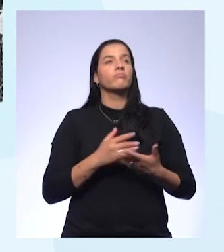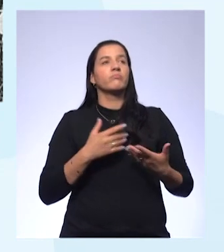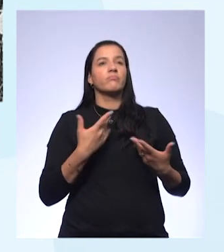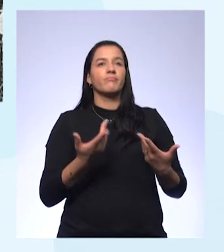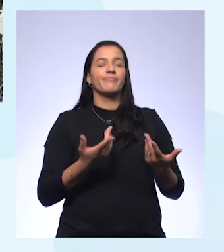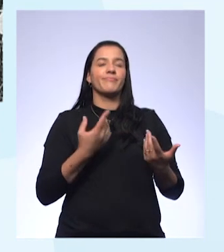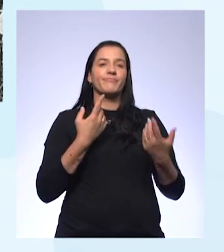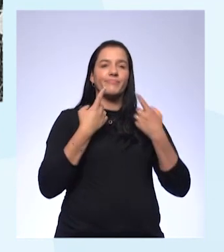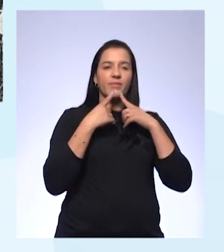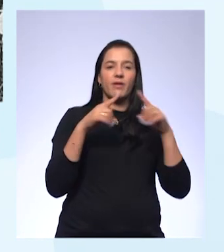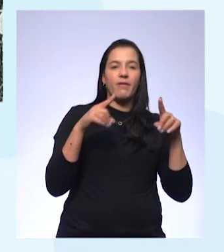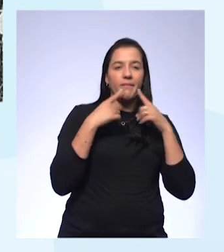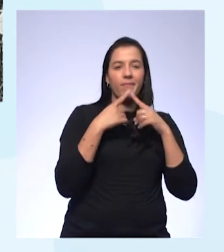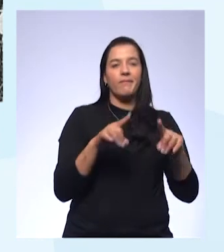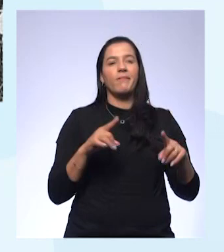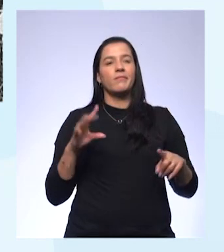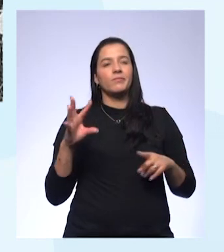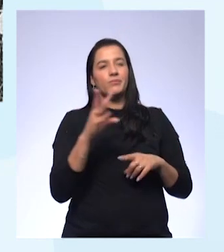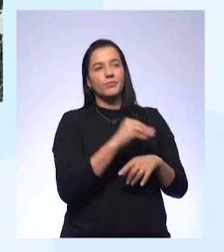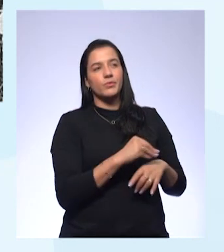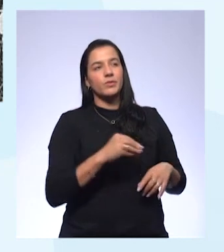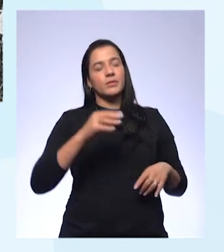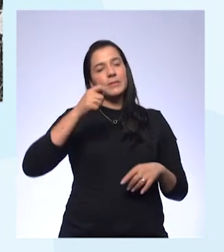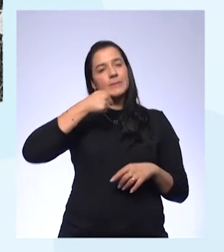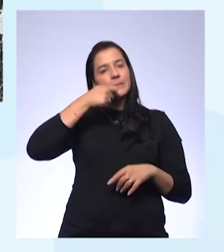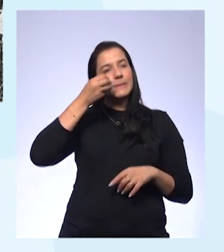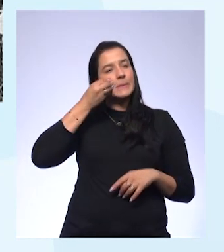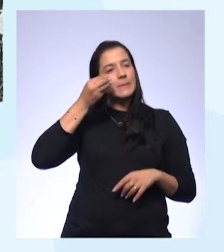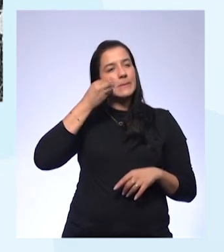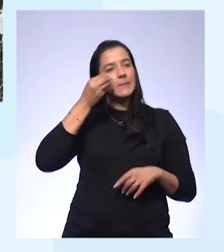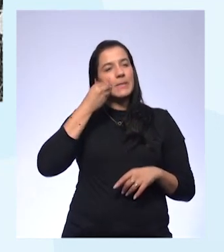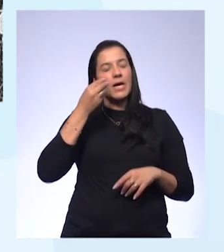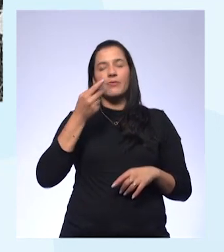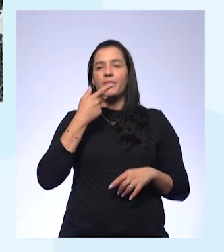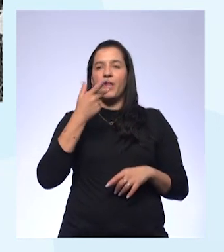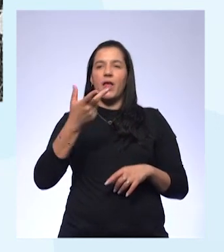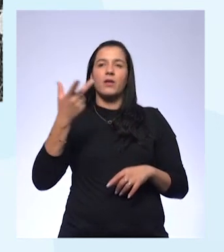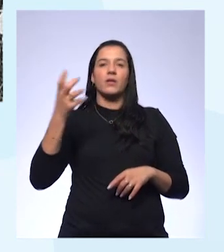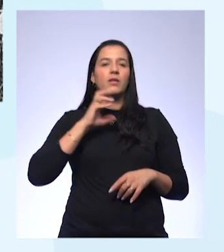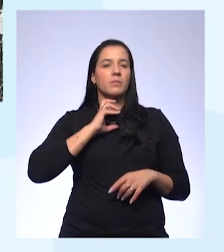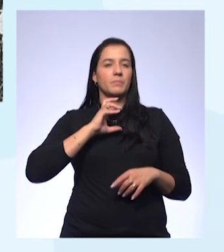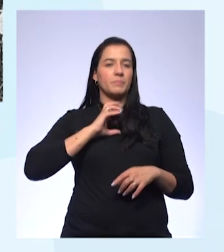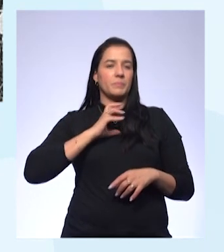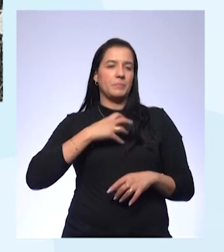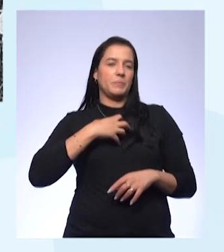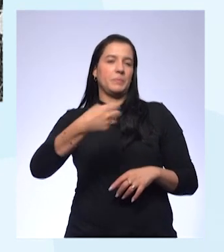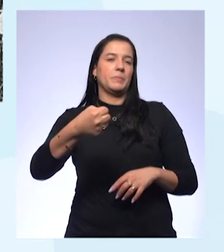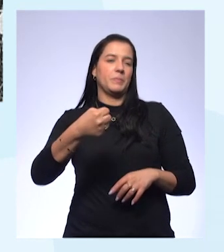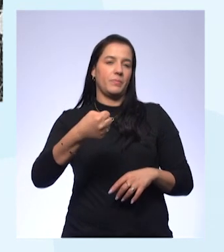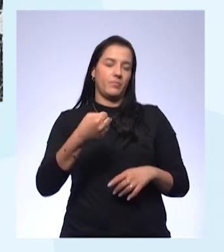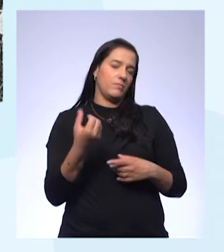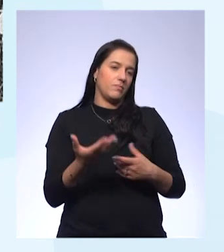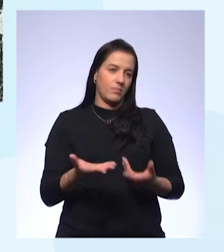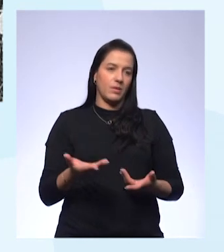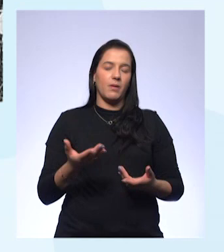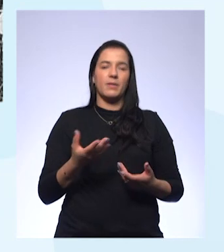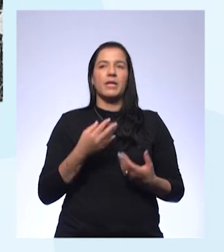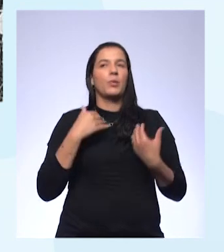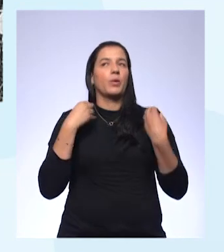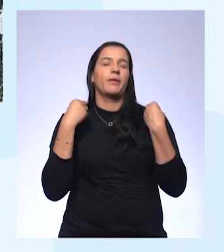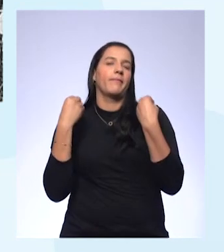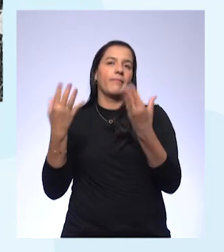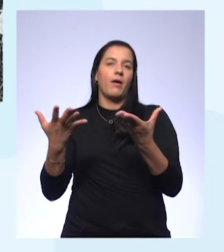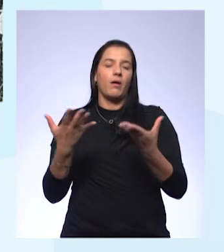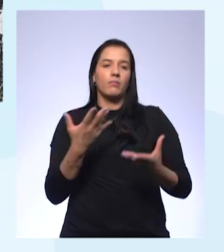né? As versões oficiais tentaram dizer que o Allende se suicidou, né, para não entregar o poder, mas